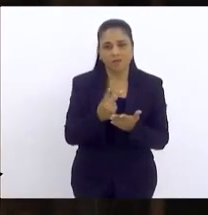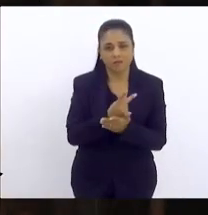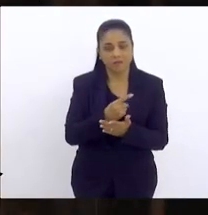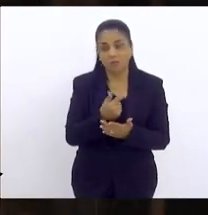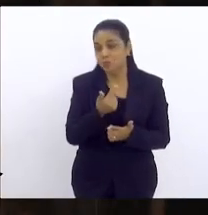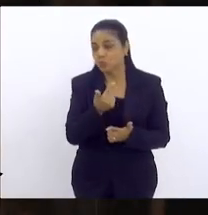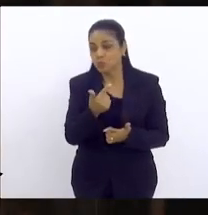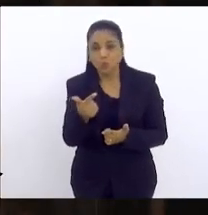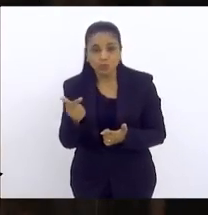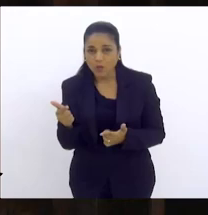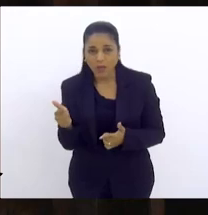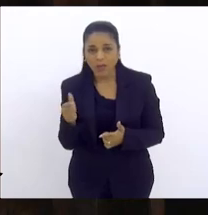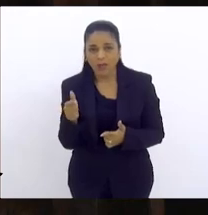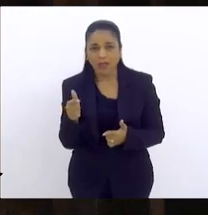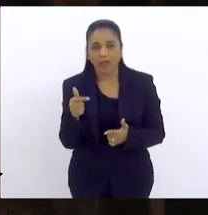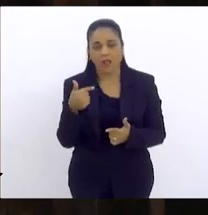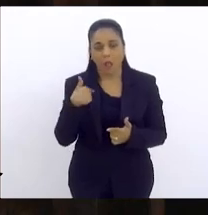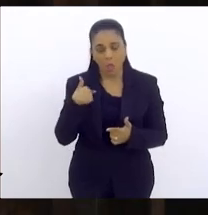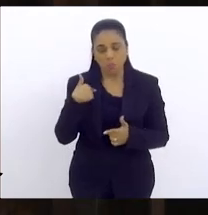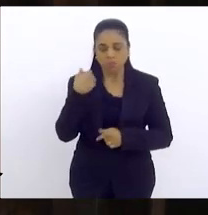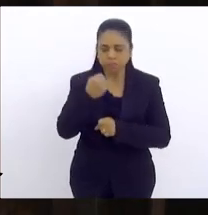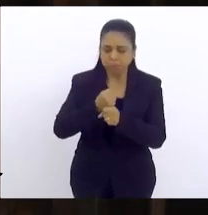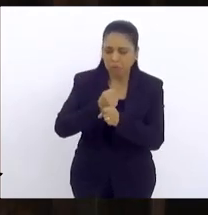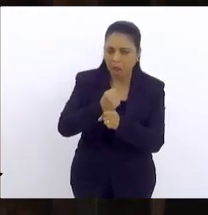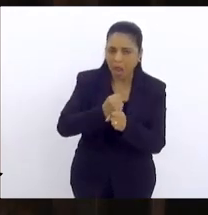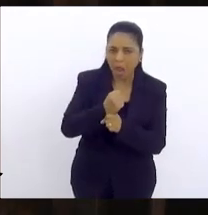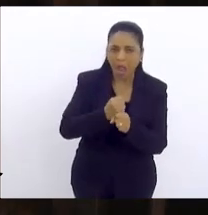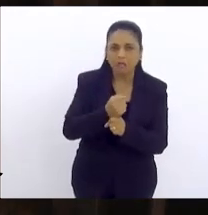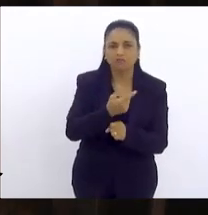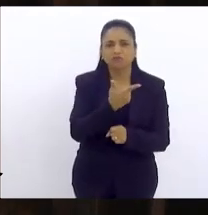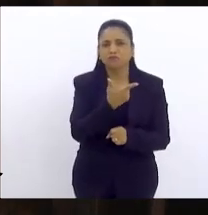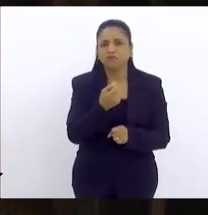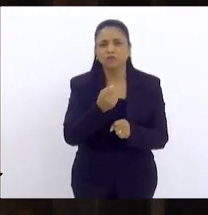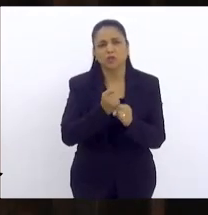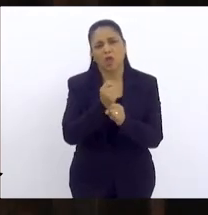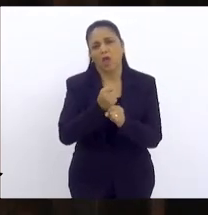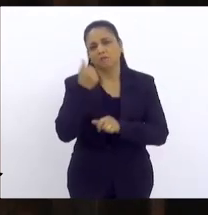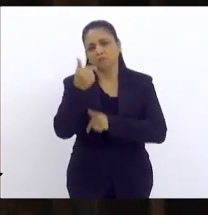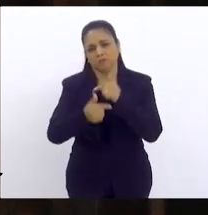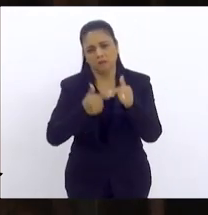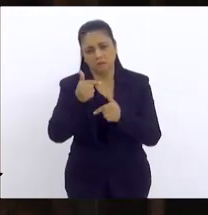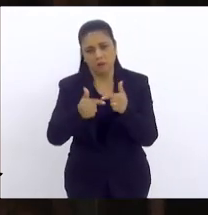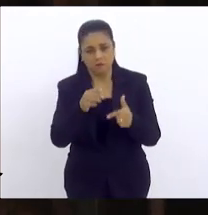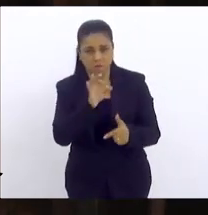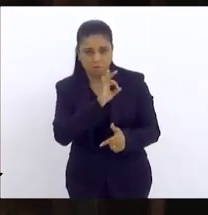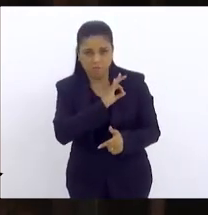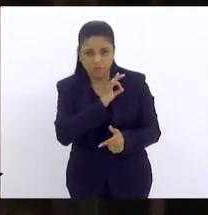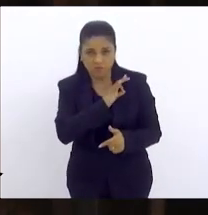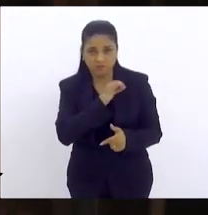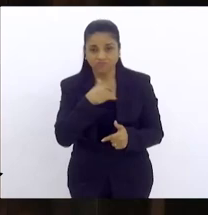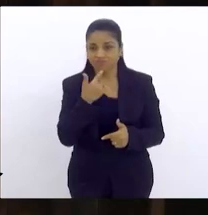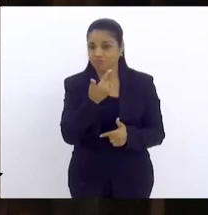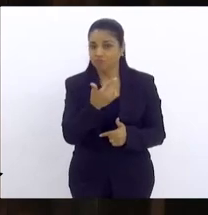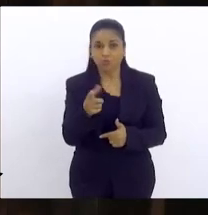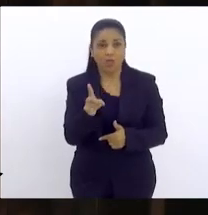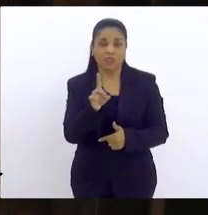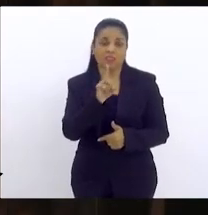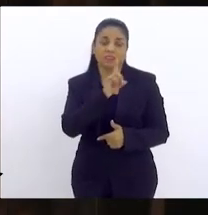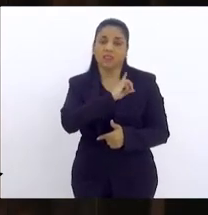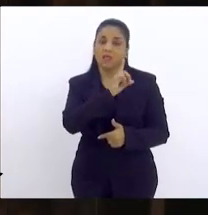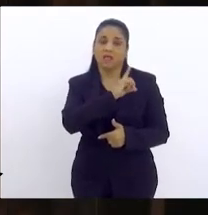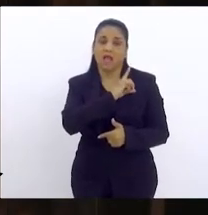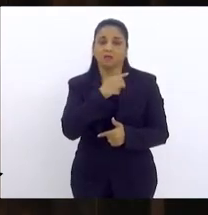existiu pelo menos no tempo que eu tenho de polícia quase 20 anos e nunca existiu o delegado 24